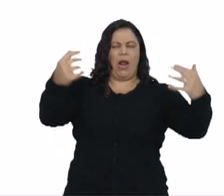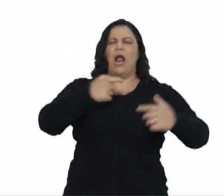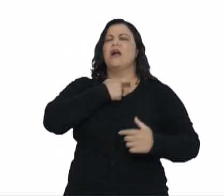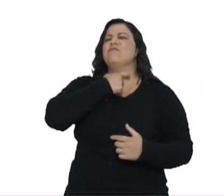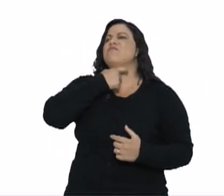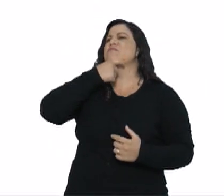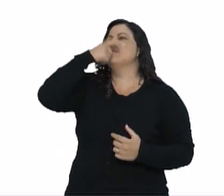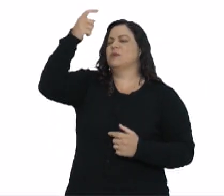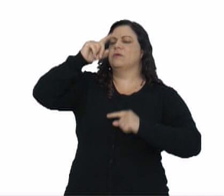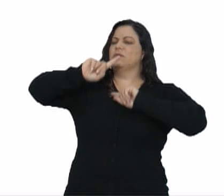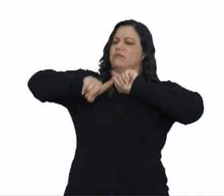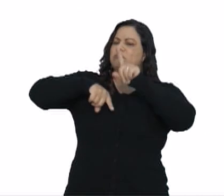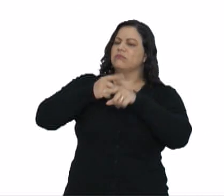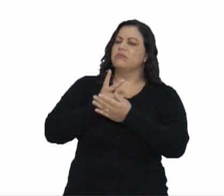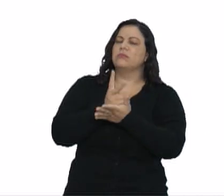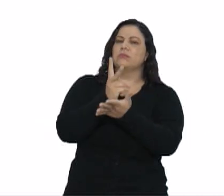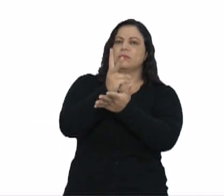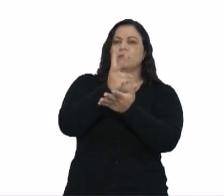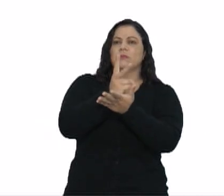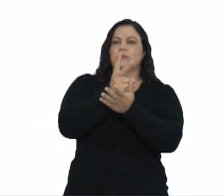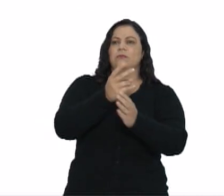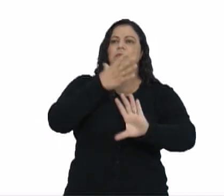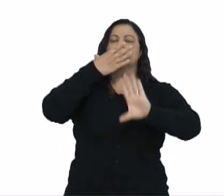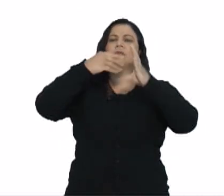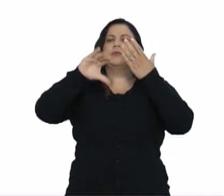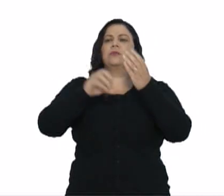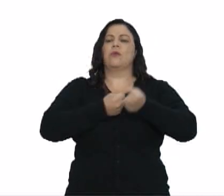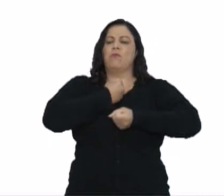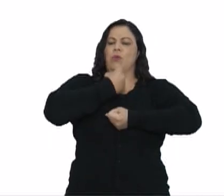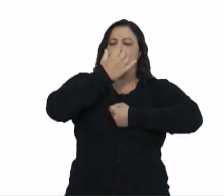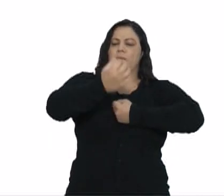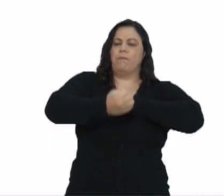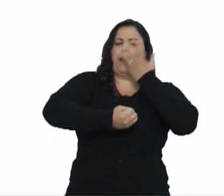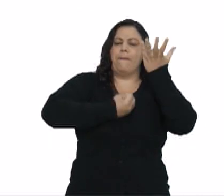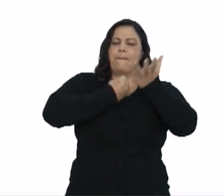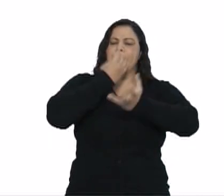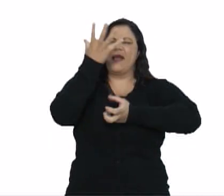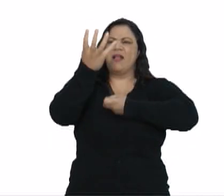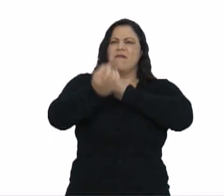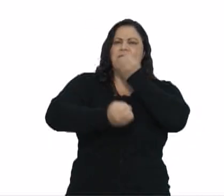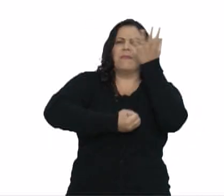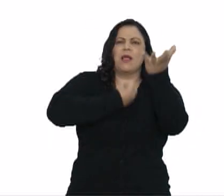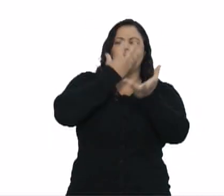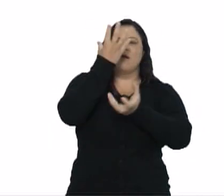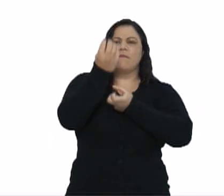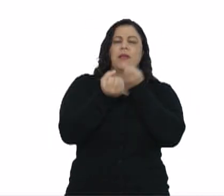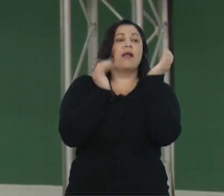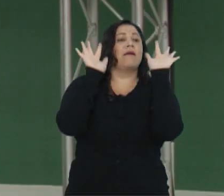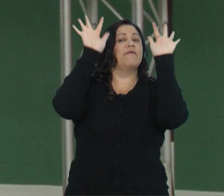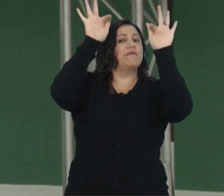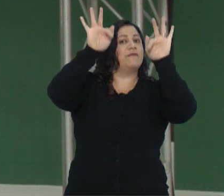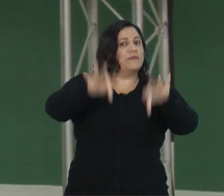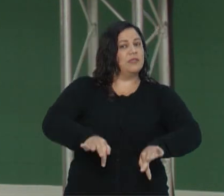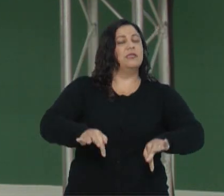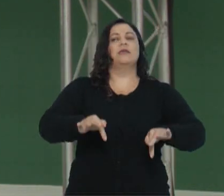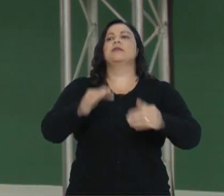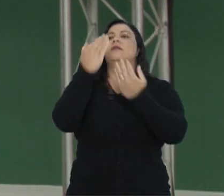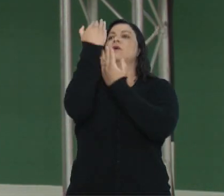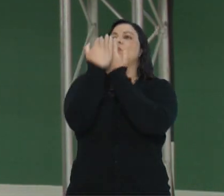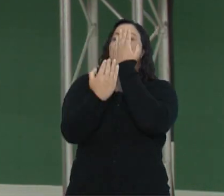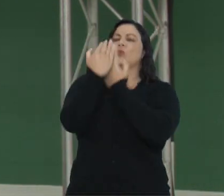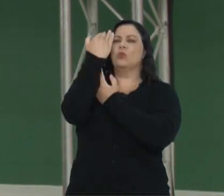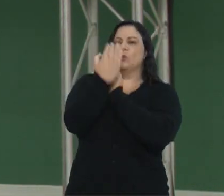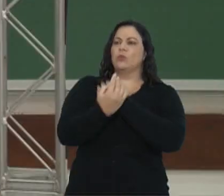né? E as áreas e os duetos para os solistas. E terminavam com um coral sóbrio, uma coisa